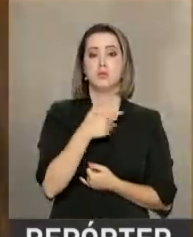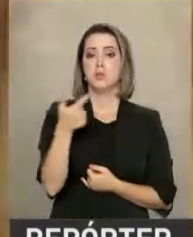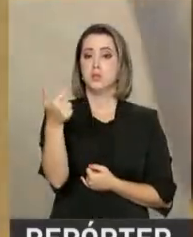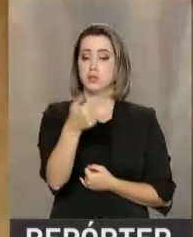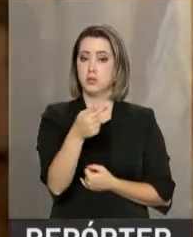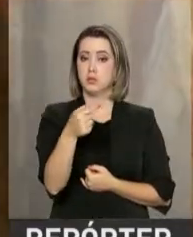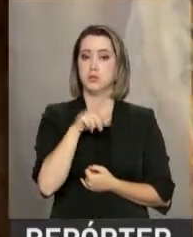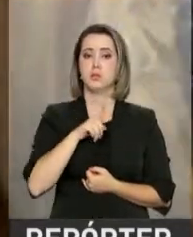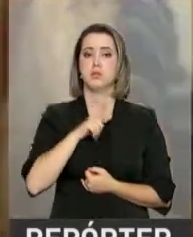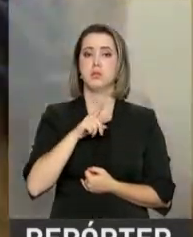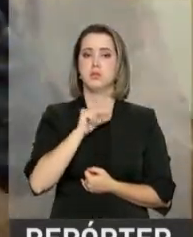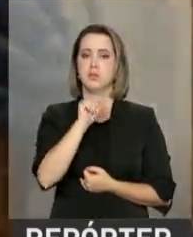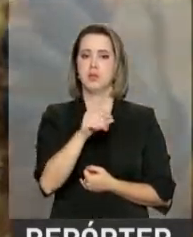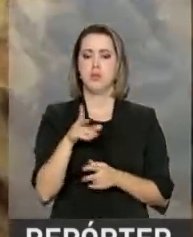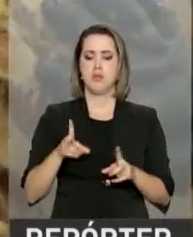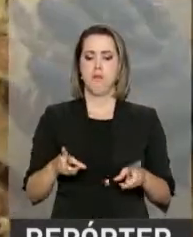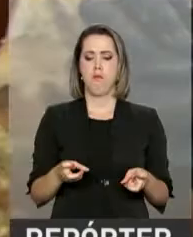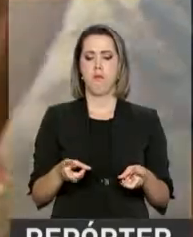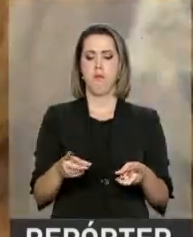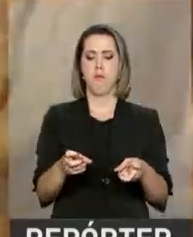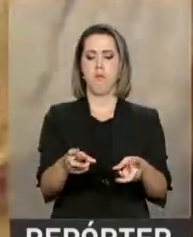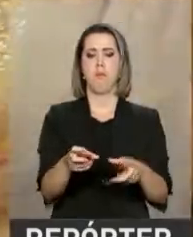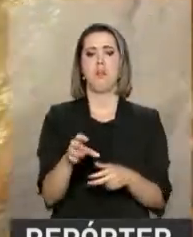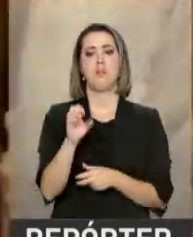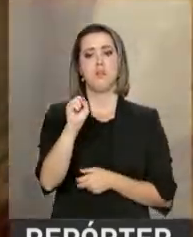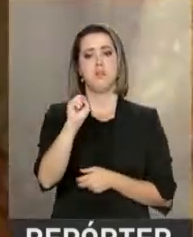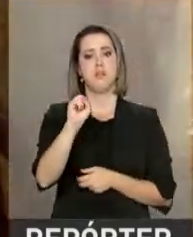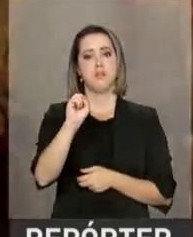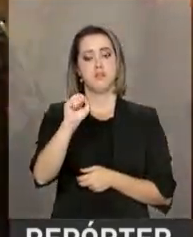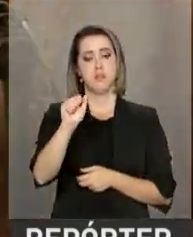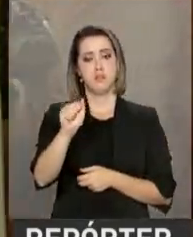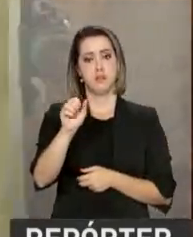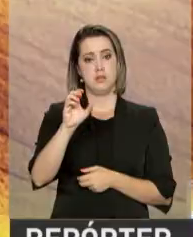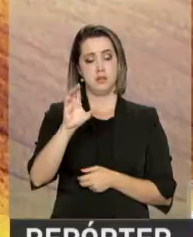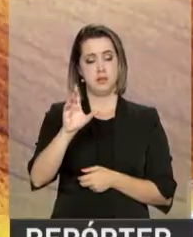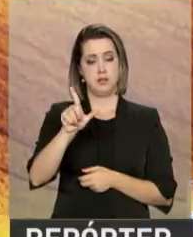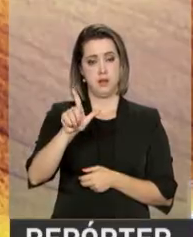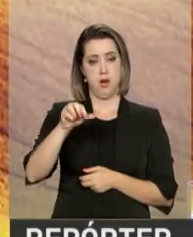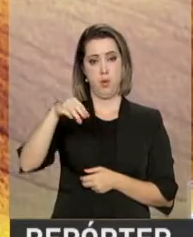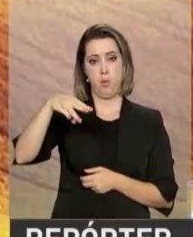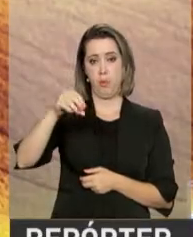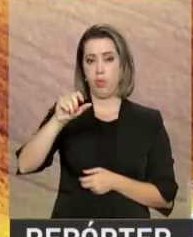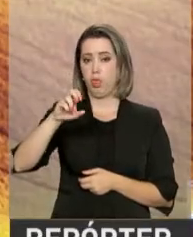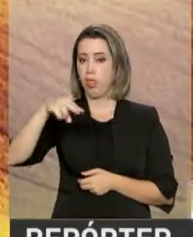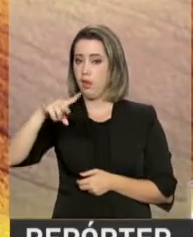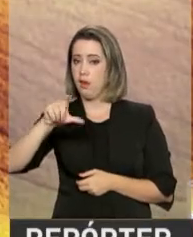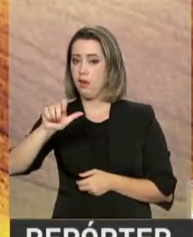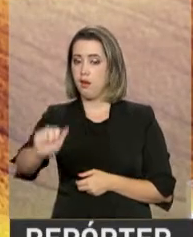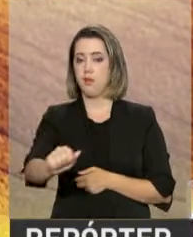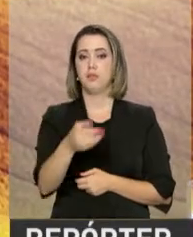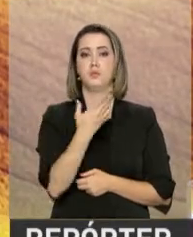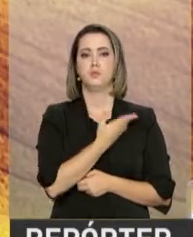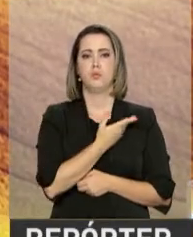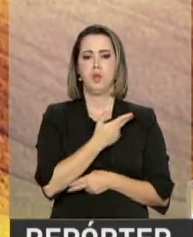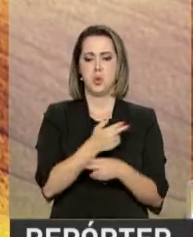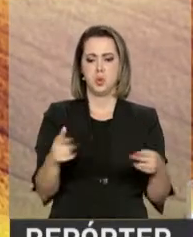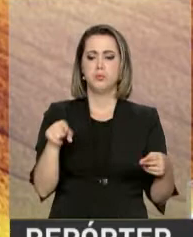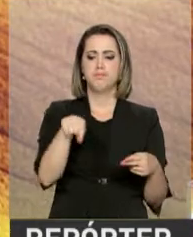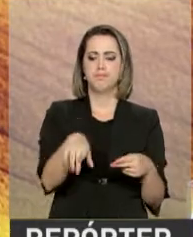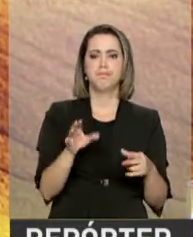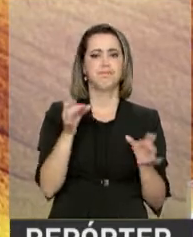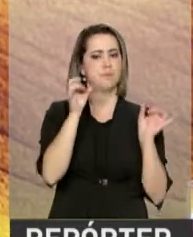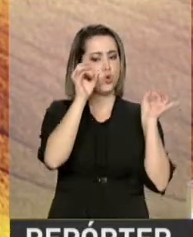detectada a presença de bactérias do tipo são bonella em hambúrgueres os produtos serão obrigatoriamente